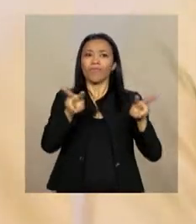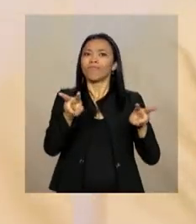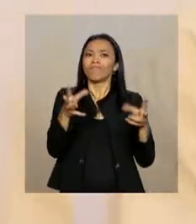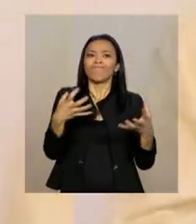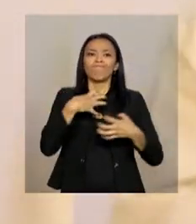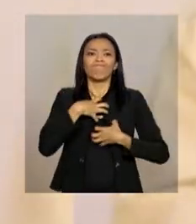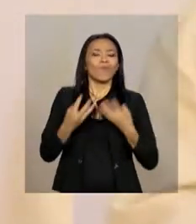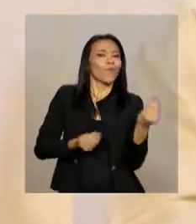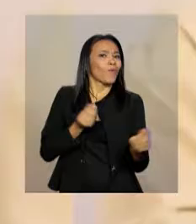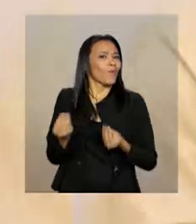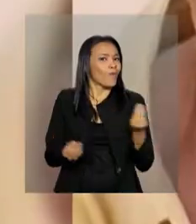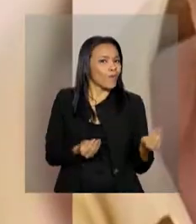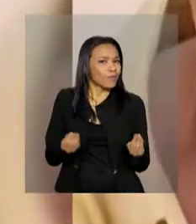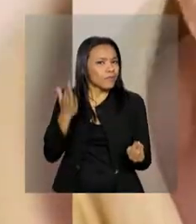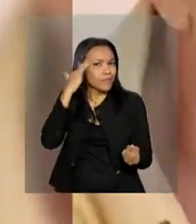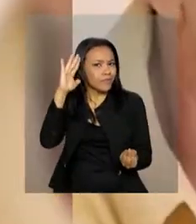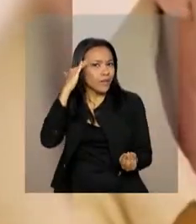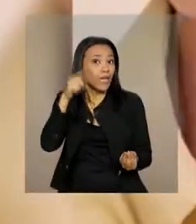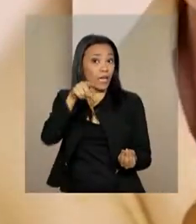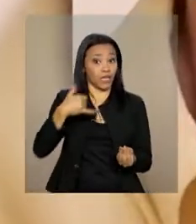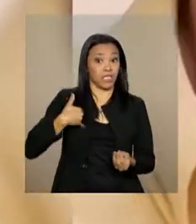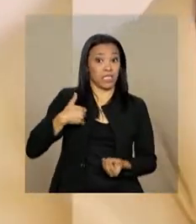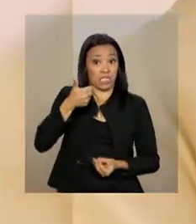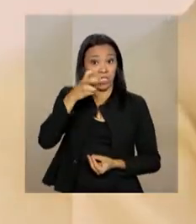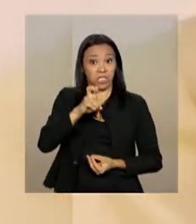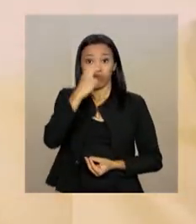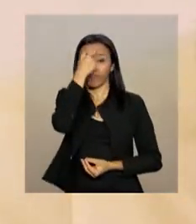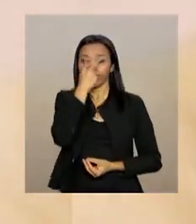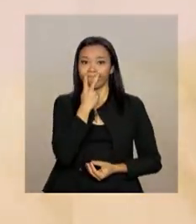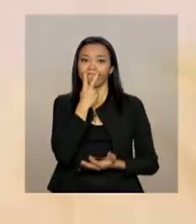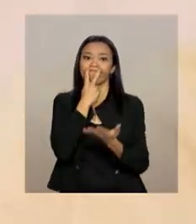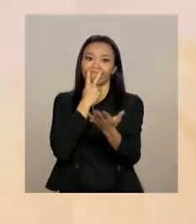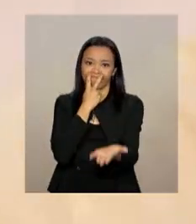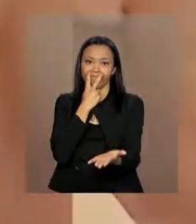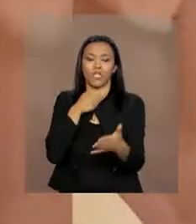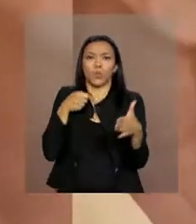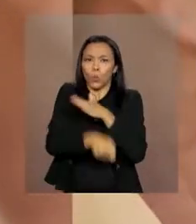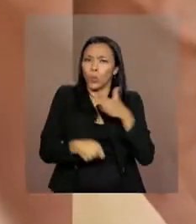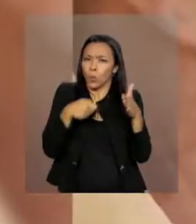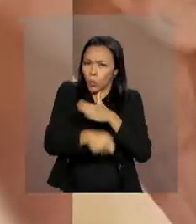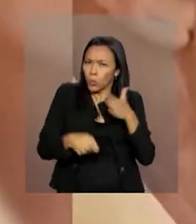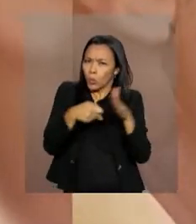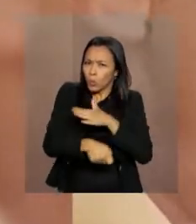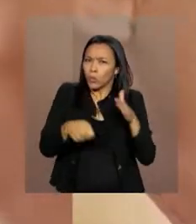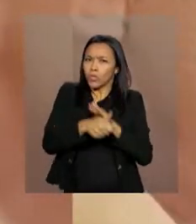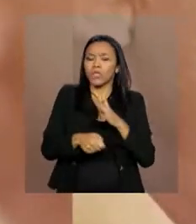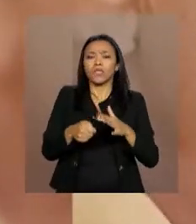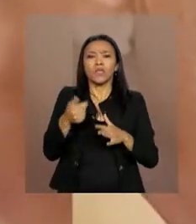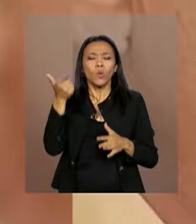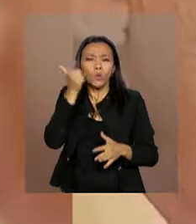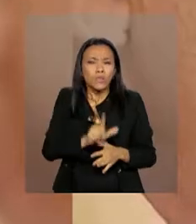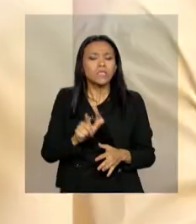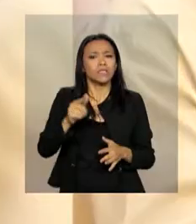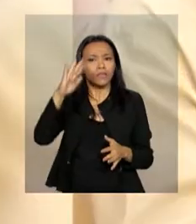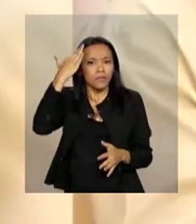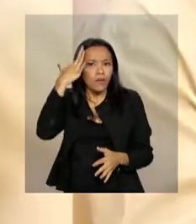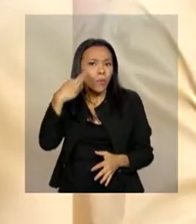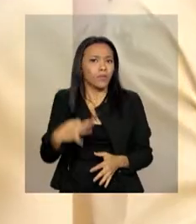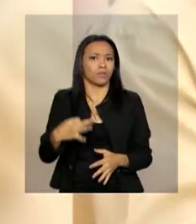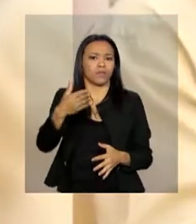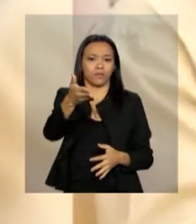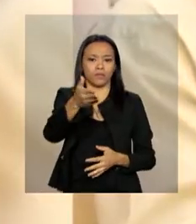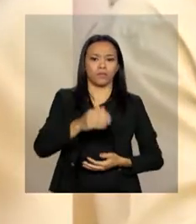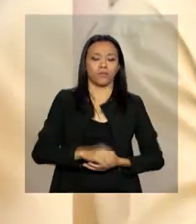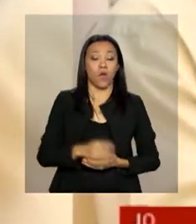culturais? Juarez não enxerga desde os 15 anos. E desde então, luta para que a cultura seja enxergada de todas as formas. O